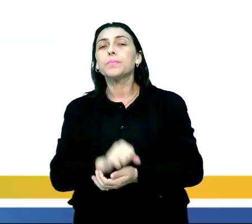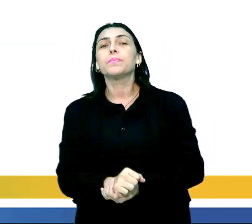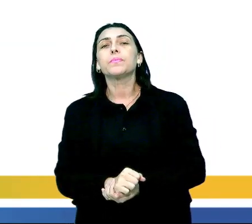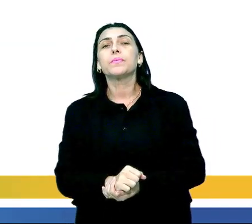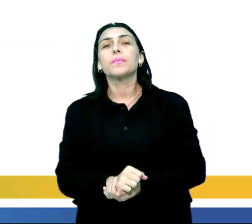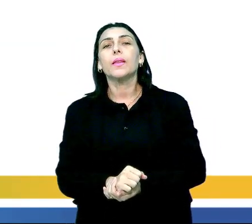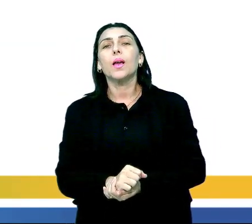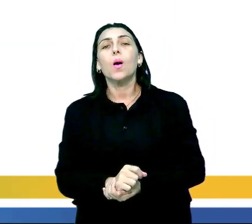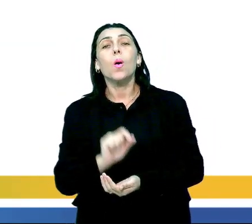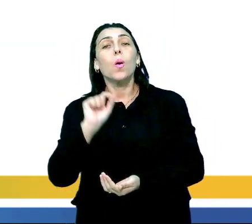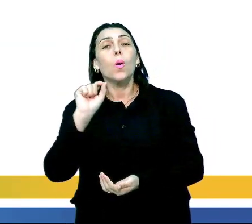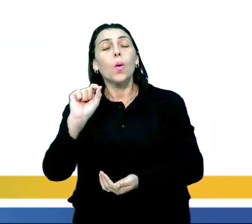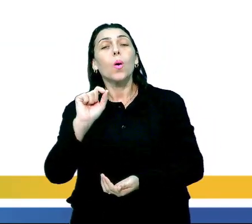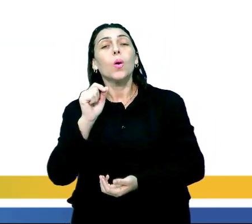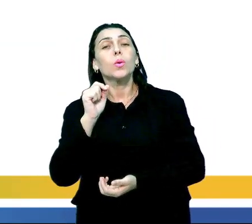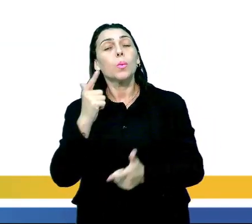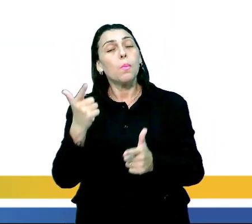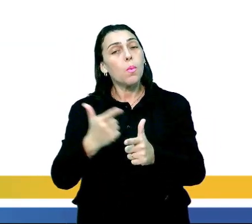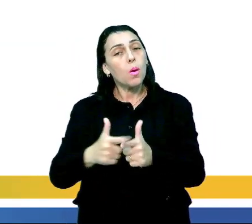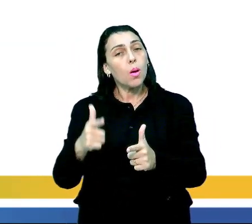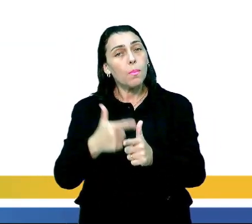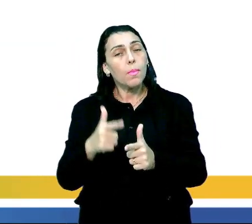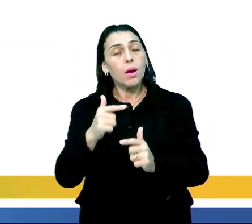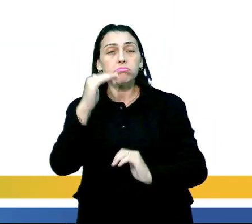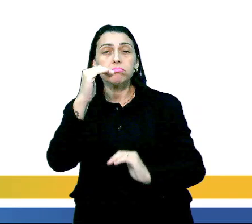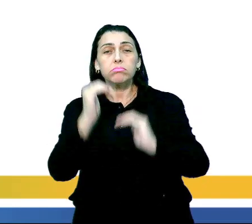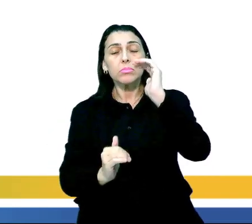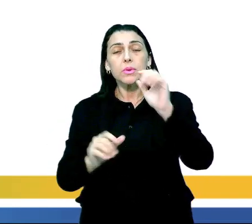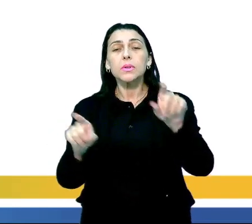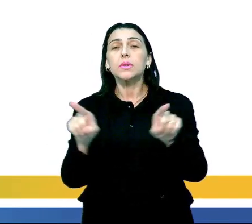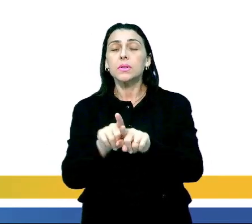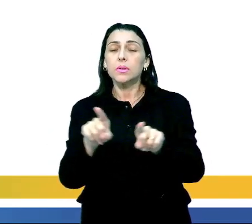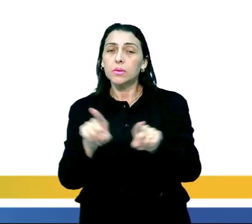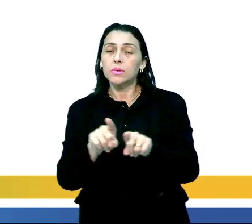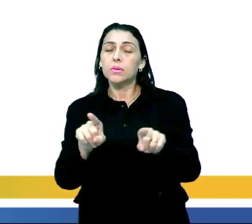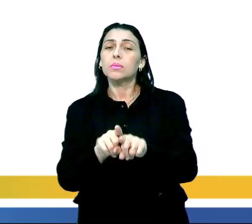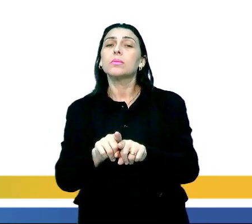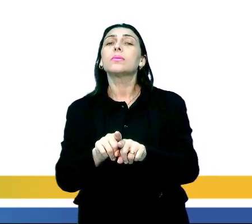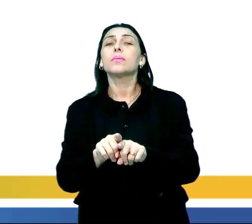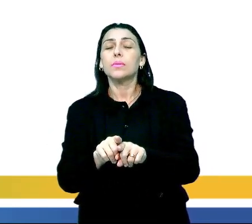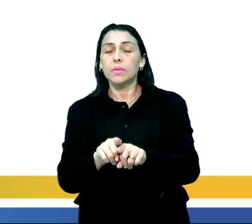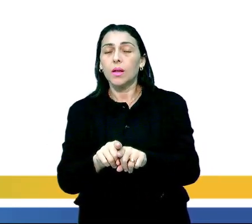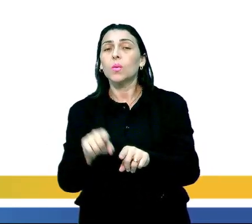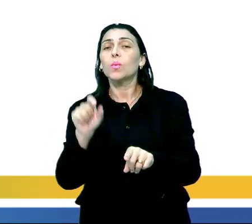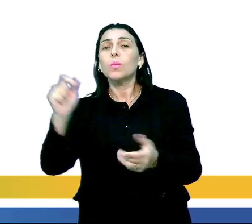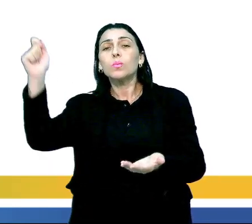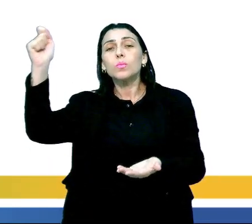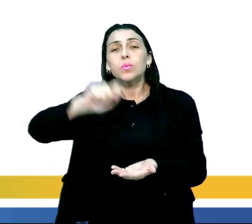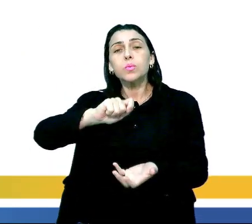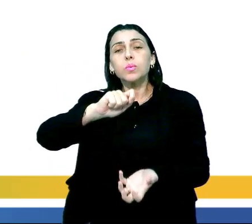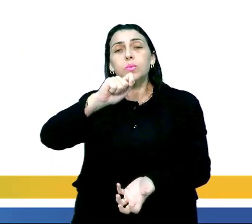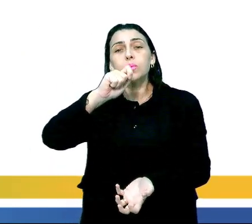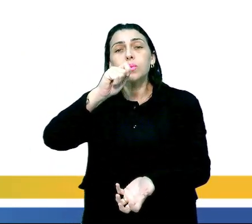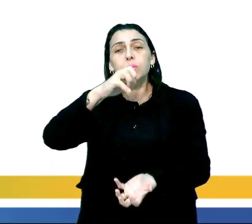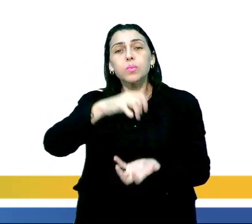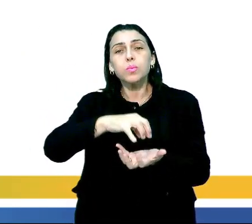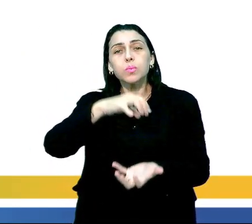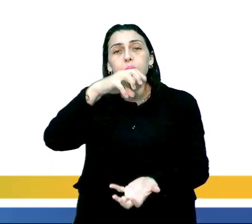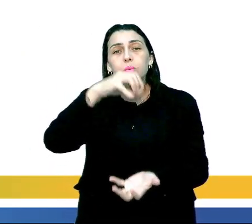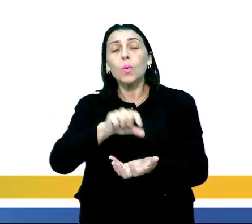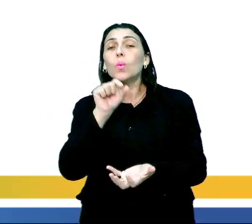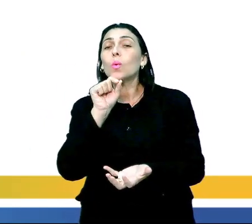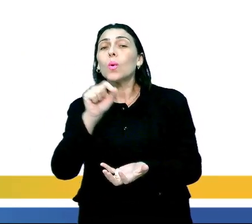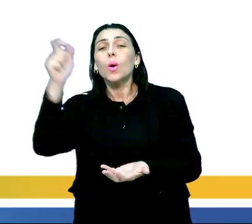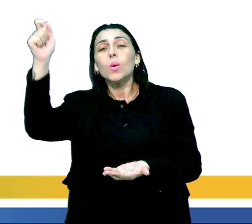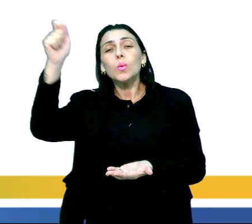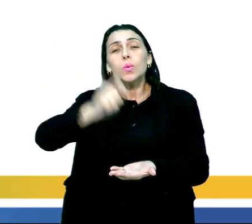Bom, outro problema ambiental, outro desequilíbrio causado pelos problemas ambientais é o efeito estufa. O que